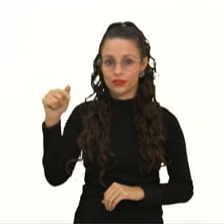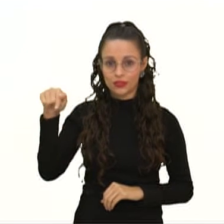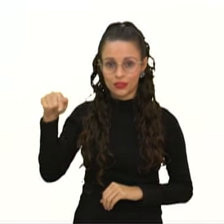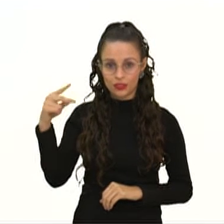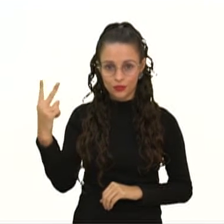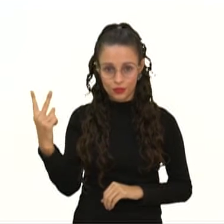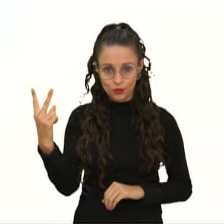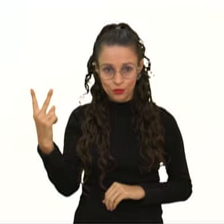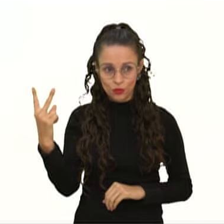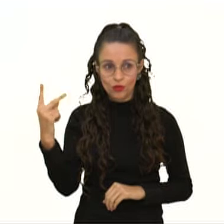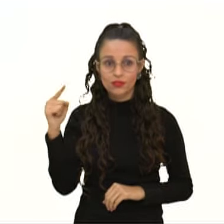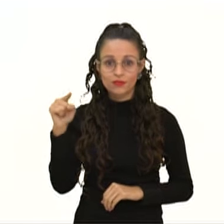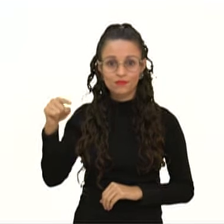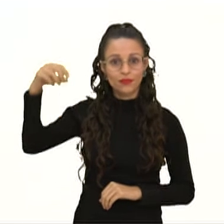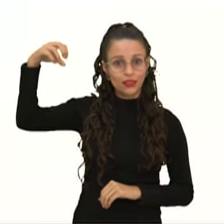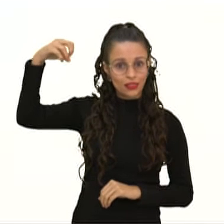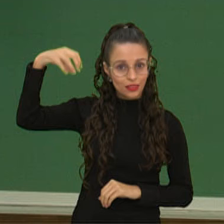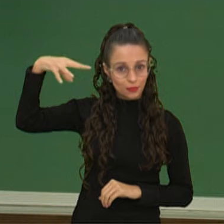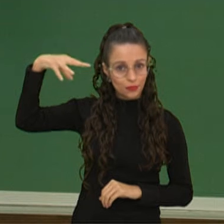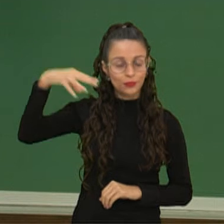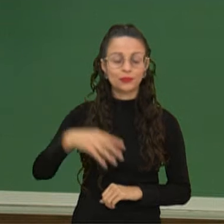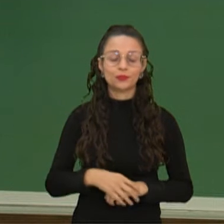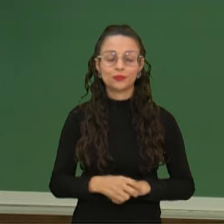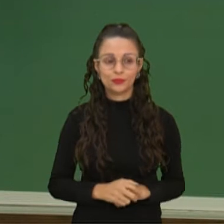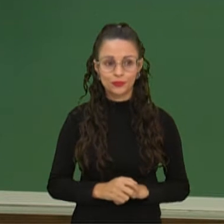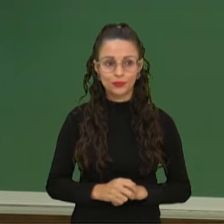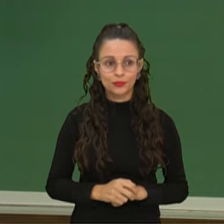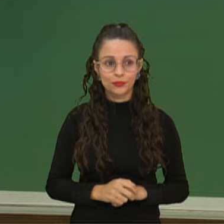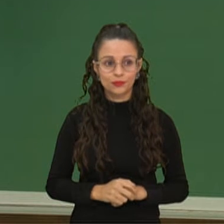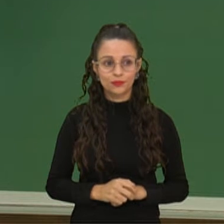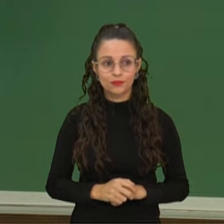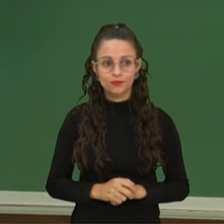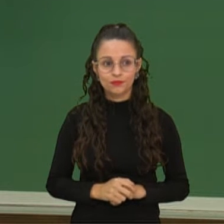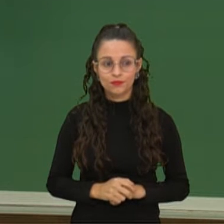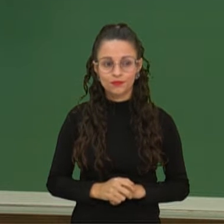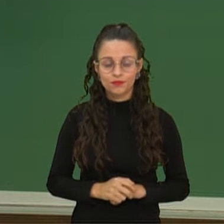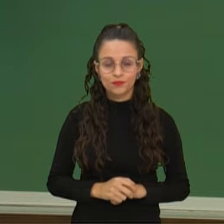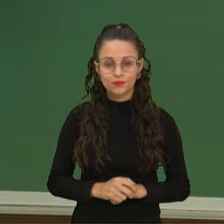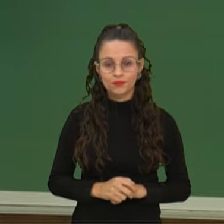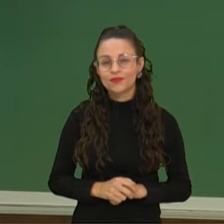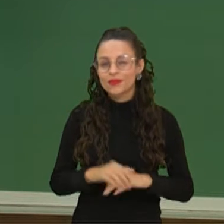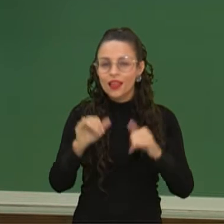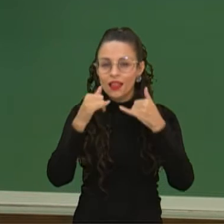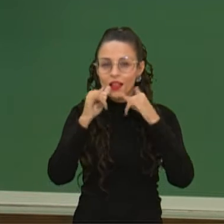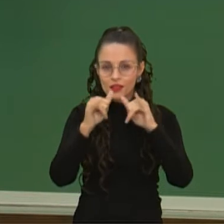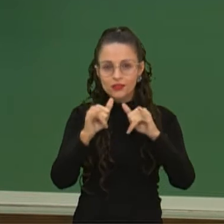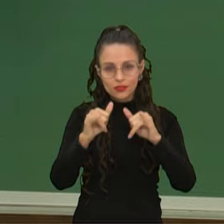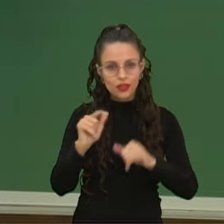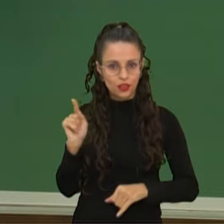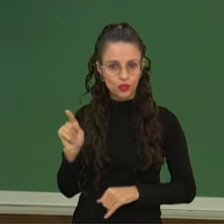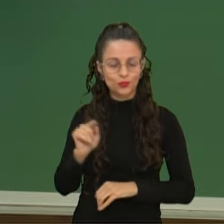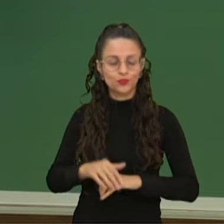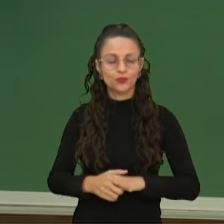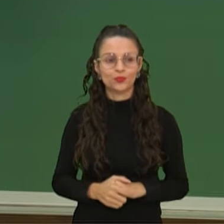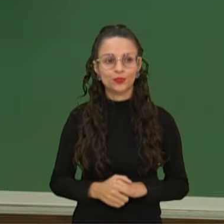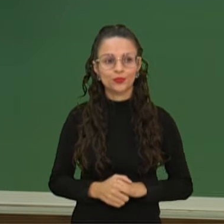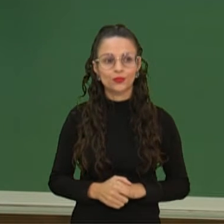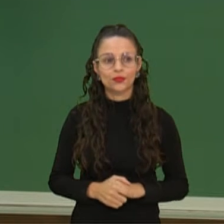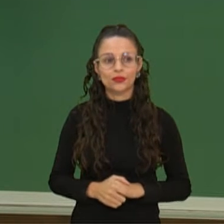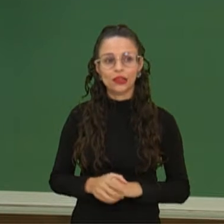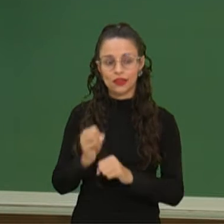1672, the light bulb. A lâmpada, então, em 1672. Mais específico aqui também a eletricidade, né, que está se referindo.